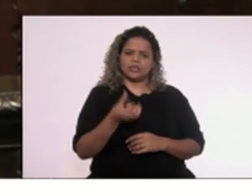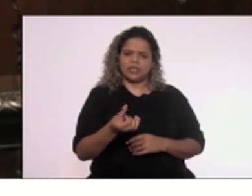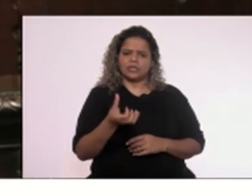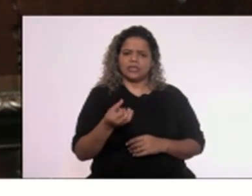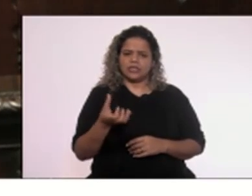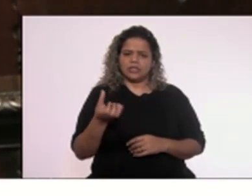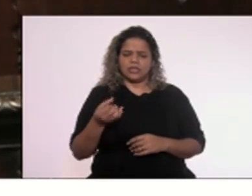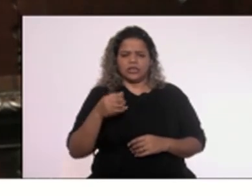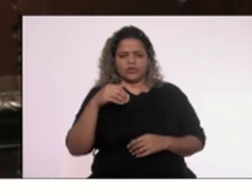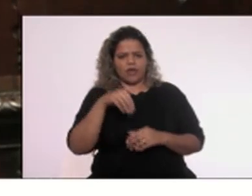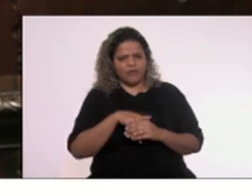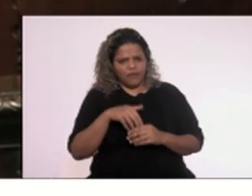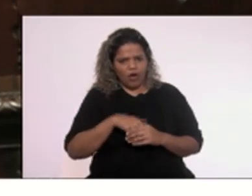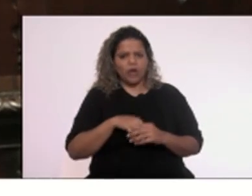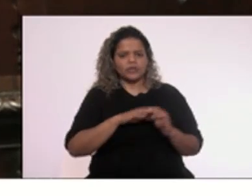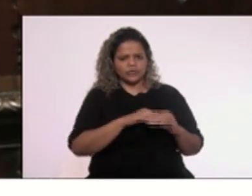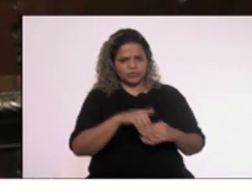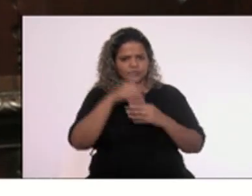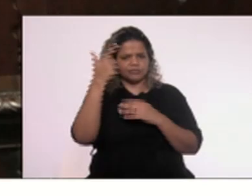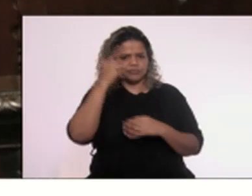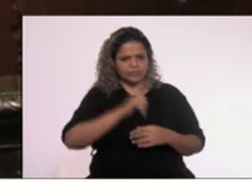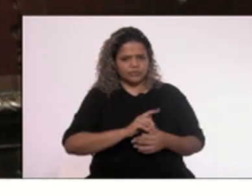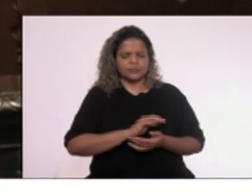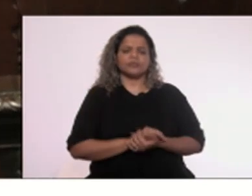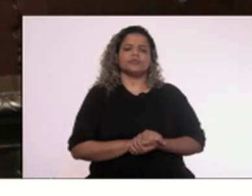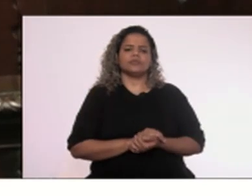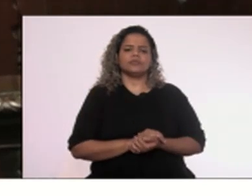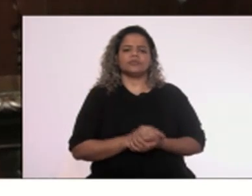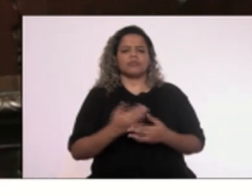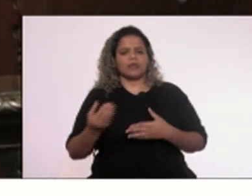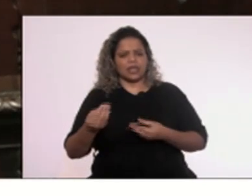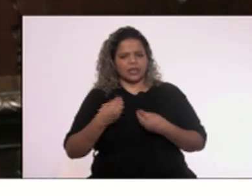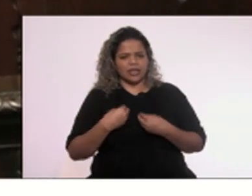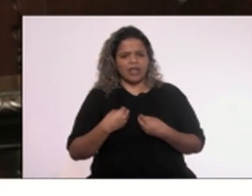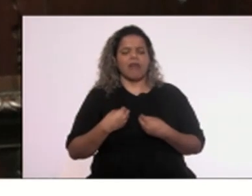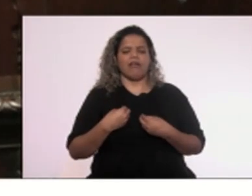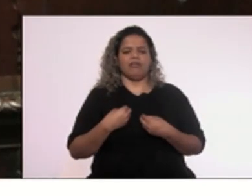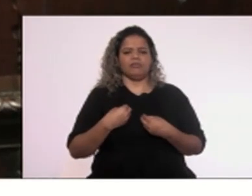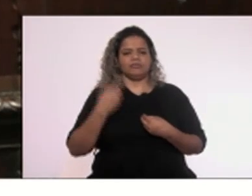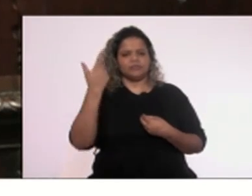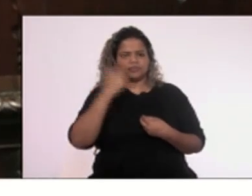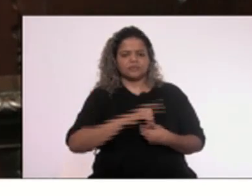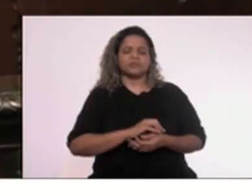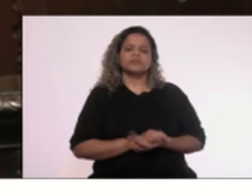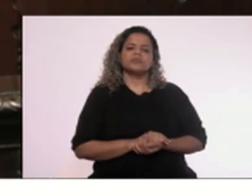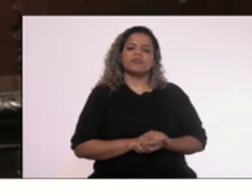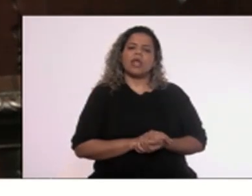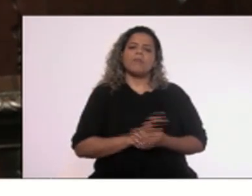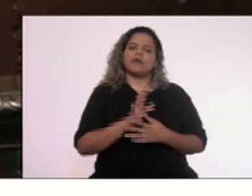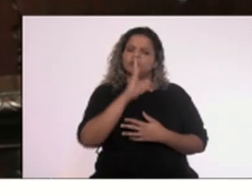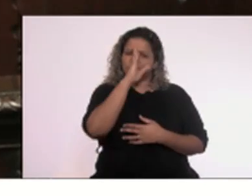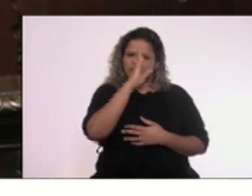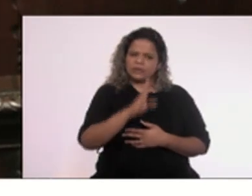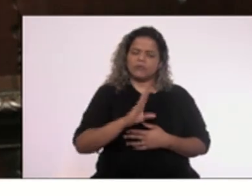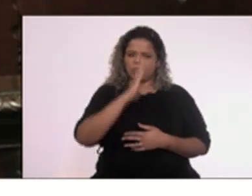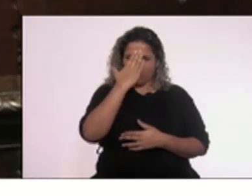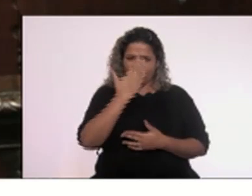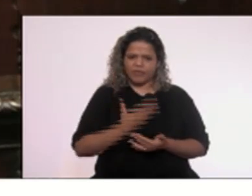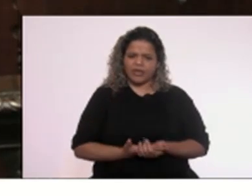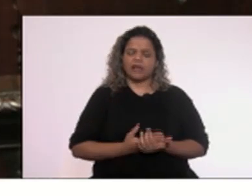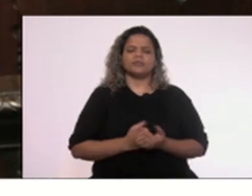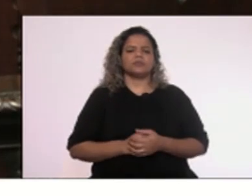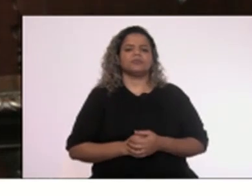140.666 votos que me levaram a essa casa, que me deram a cadeira aqui na Assembleia Legislativa, mas principalmente a